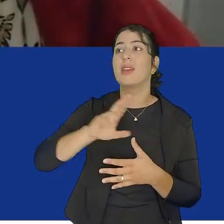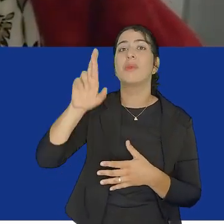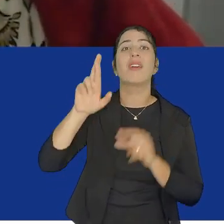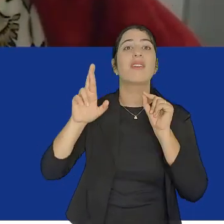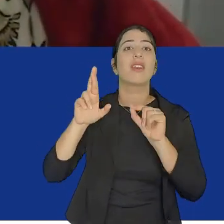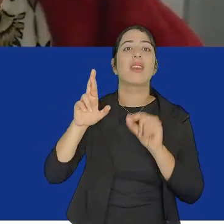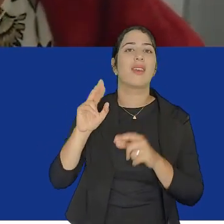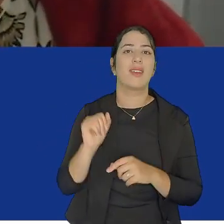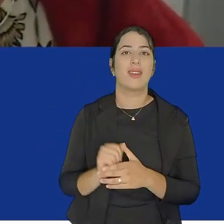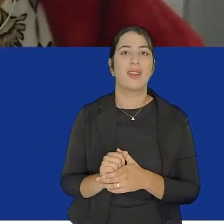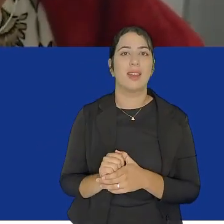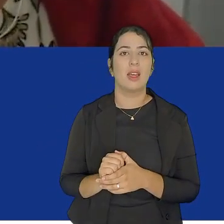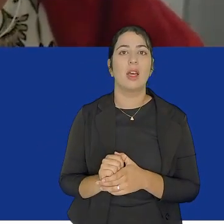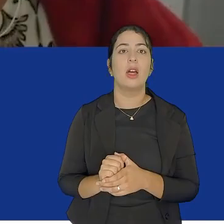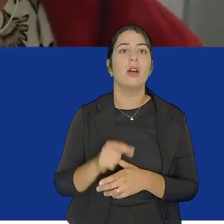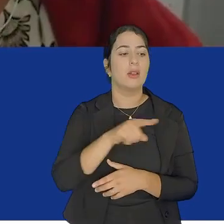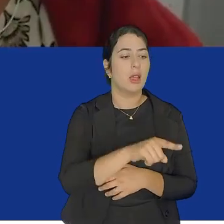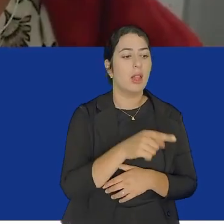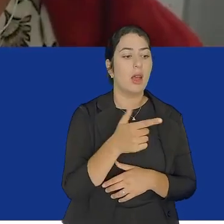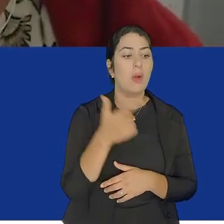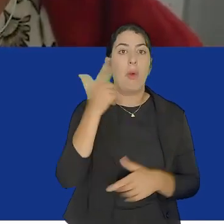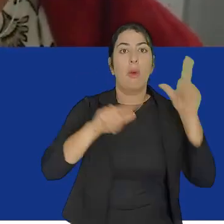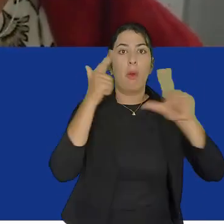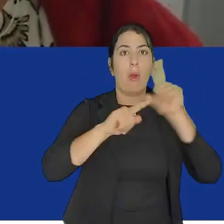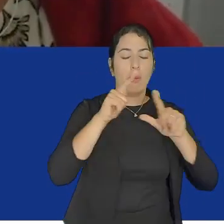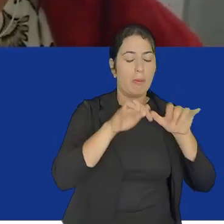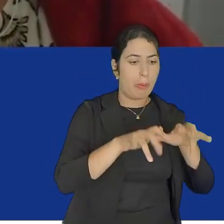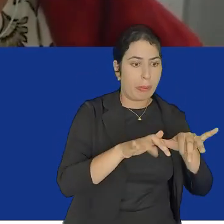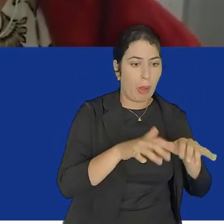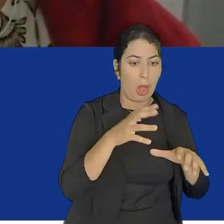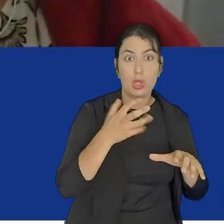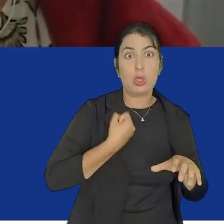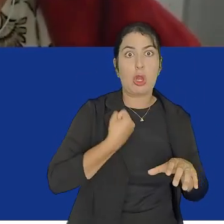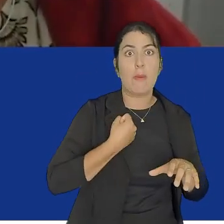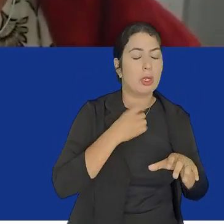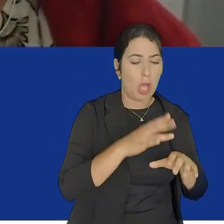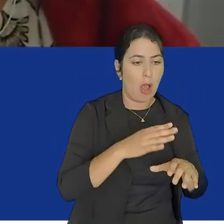que se deu bem produzindo números, produzindo